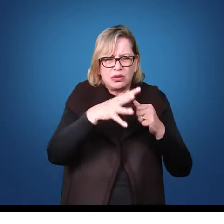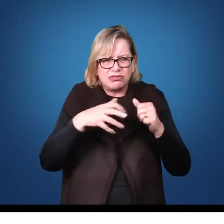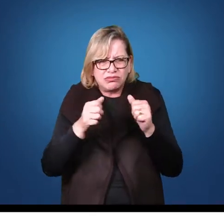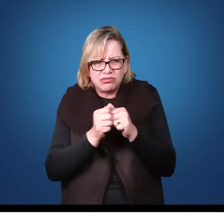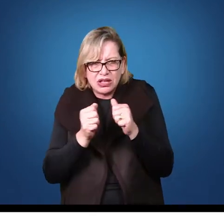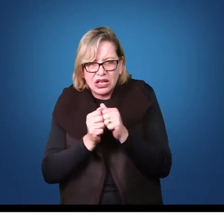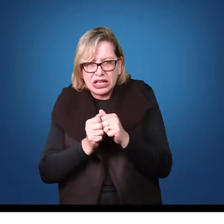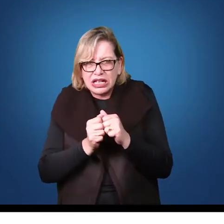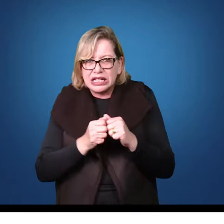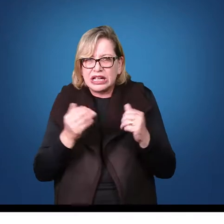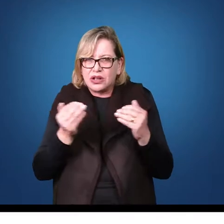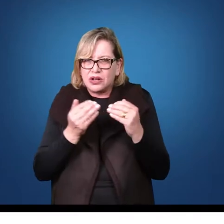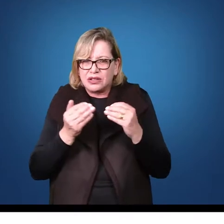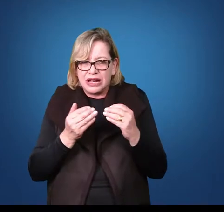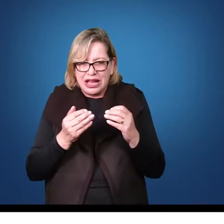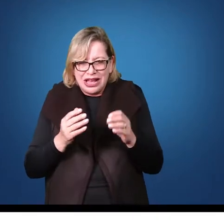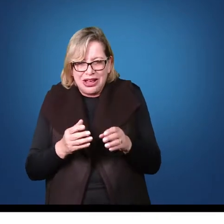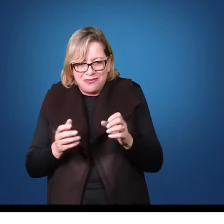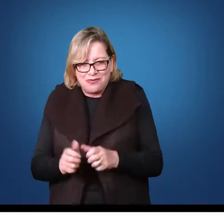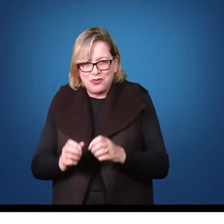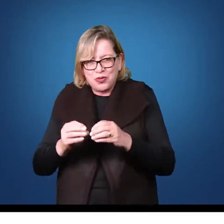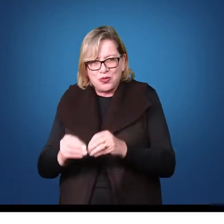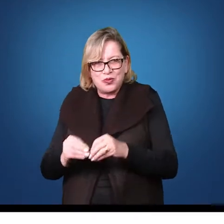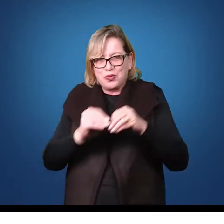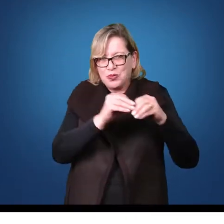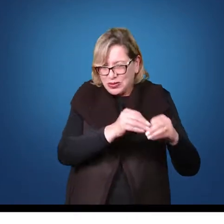que o rabanete vai caminhar.